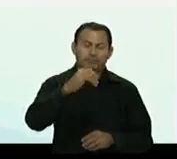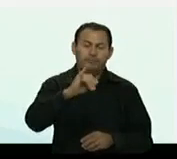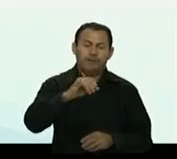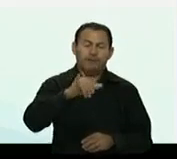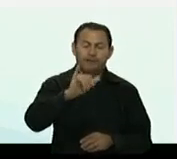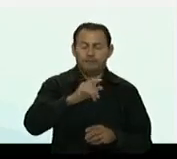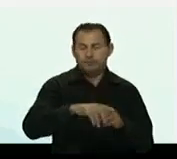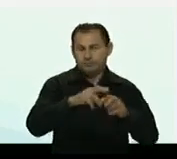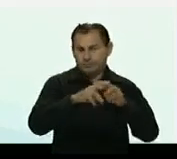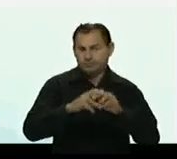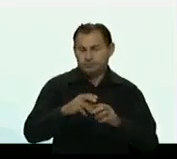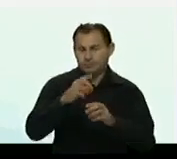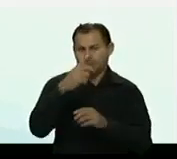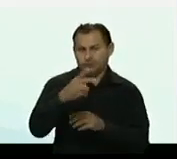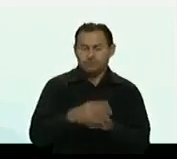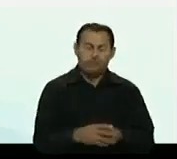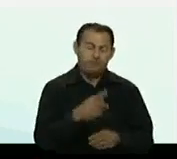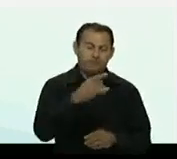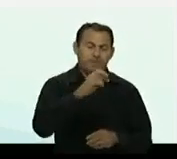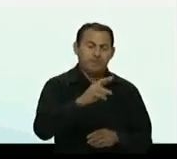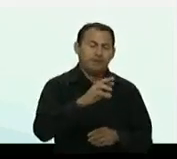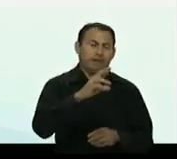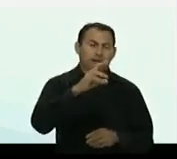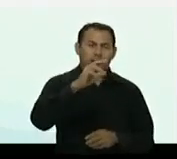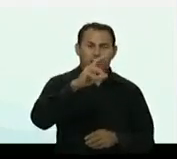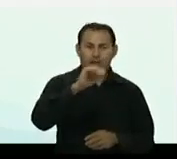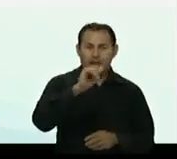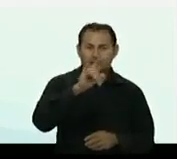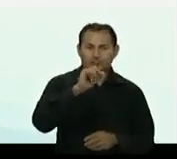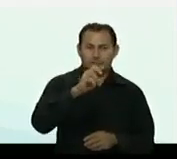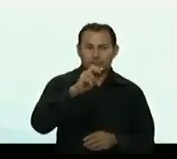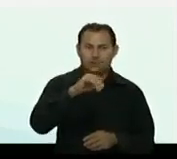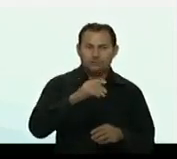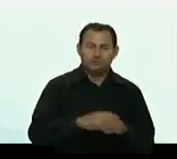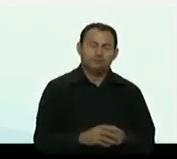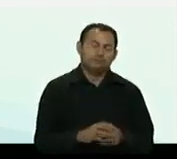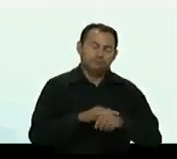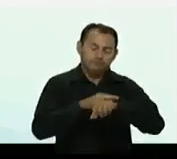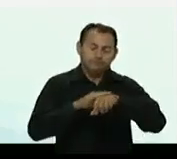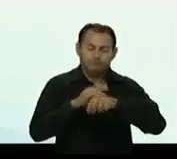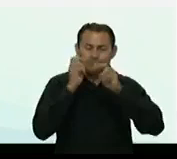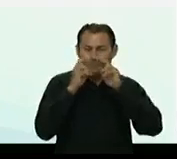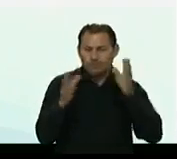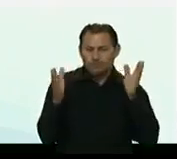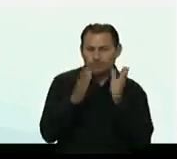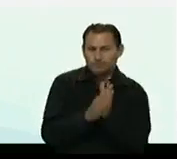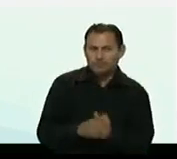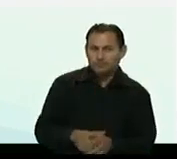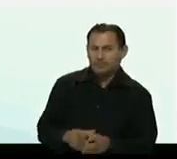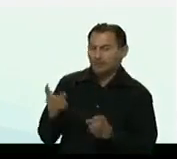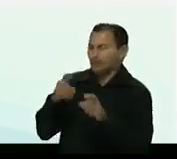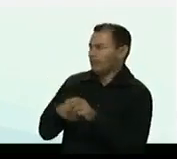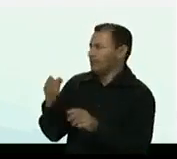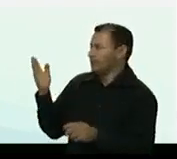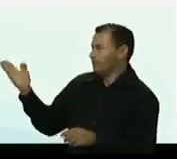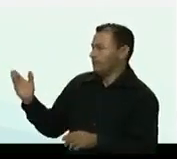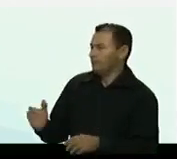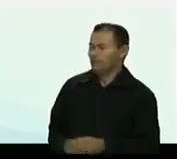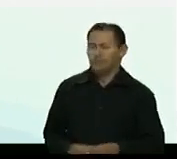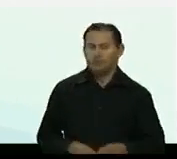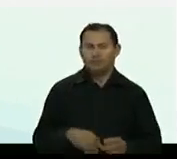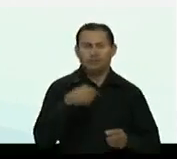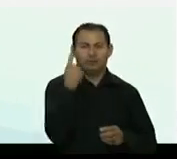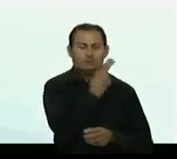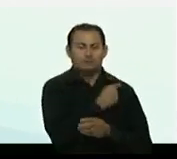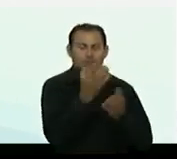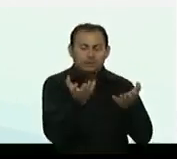2, π radianos, 180 graus. Então, é possível fazer essa conversão. Então, voltando aqui. Então, nós